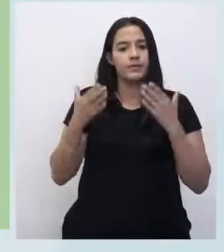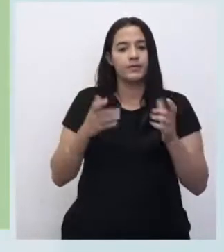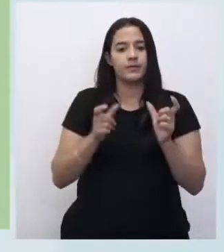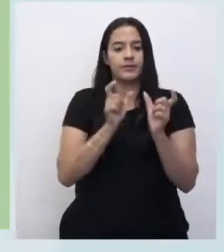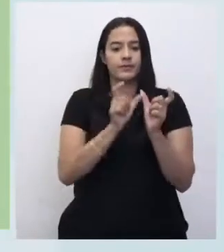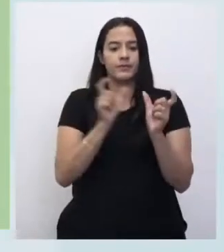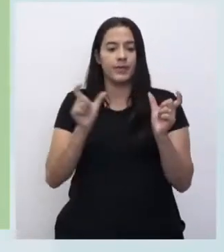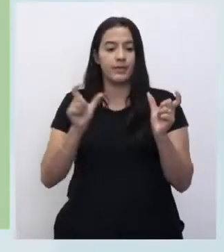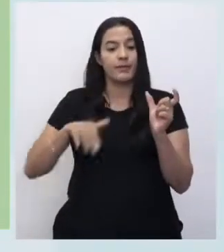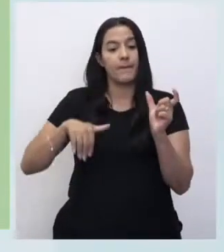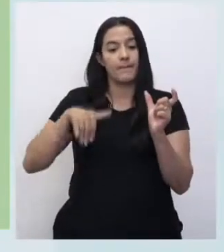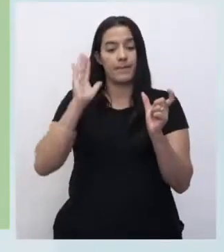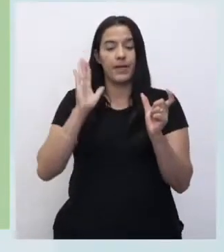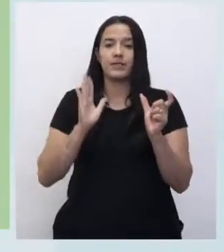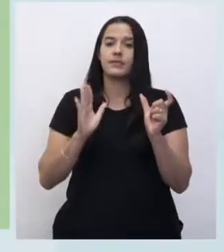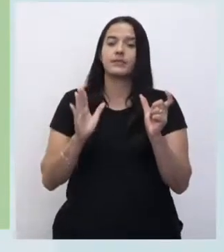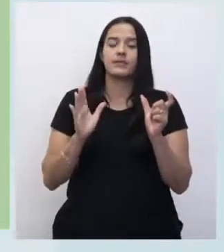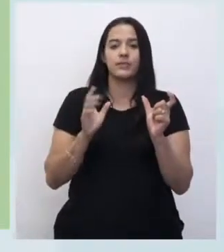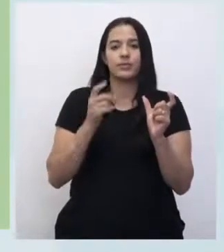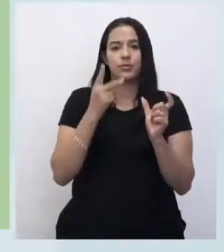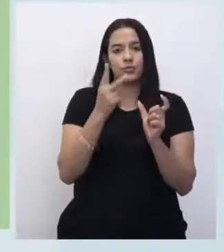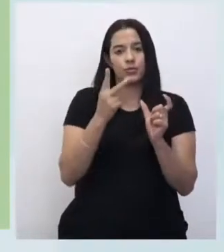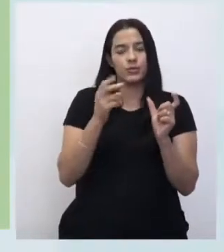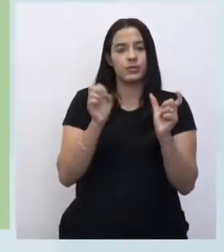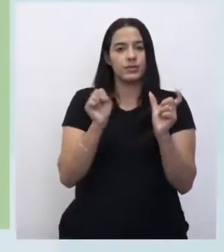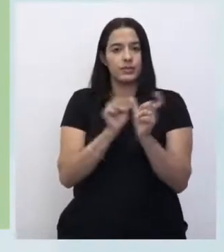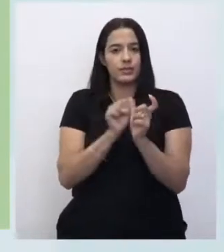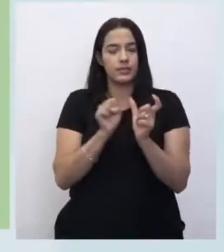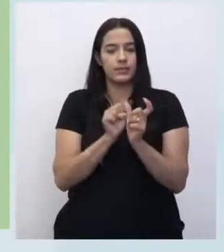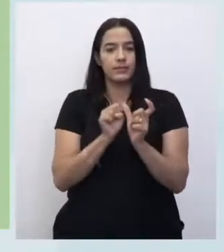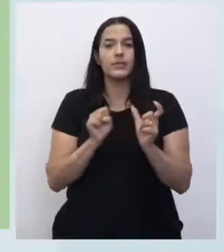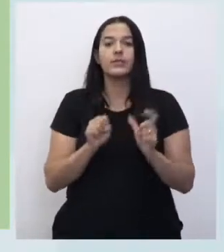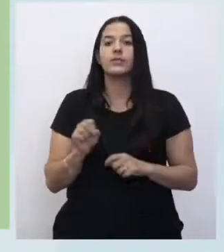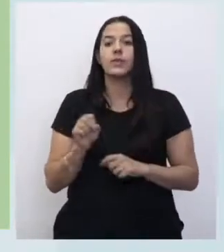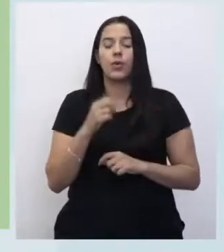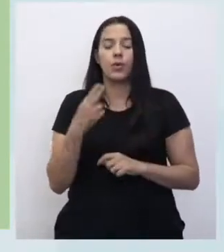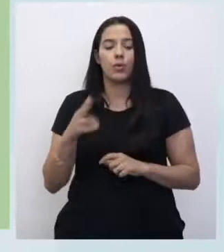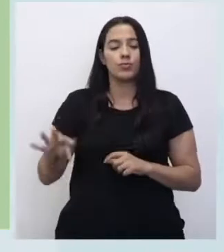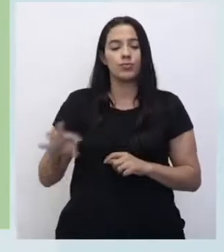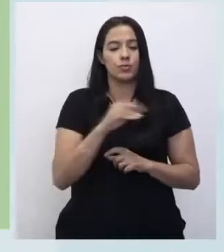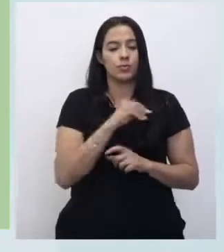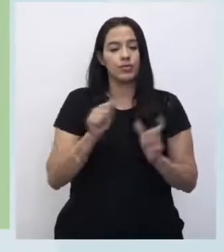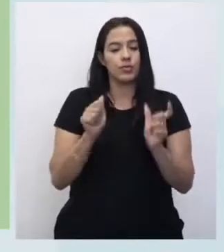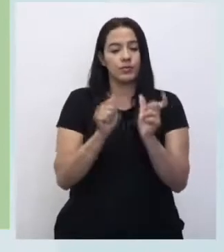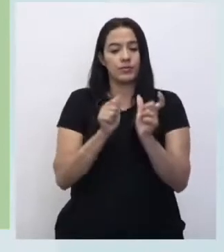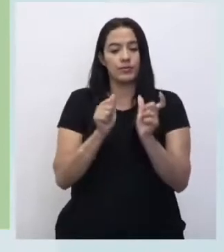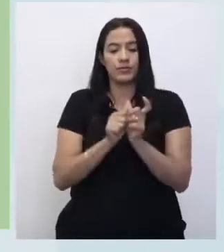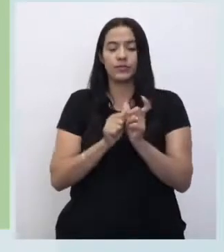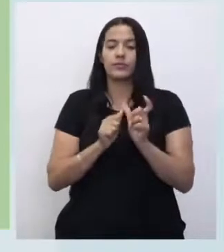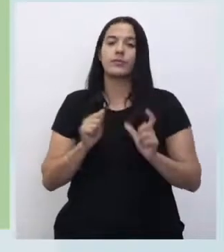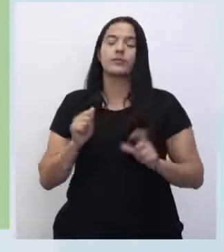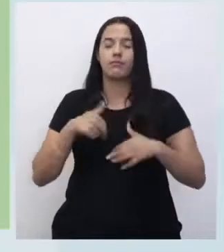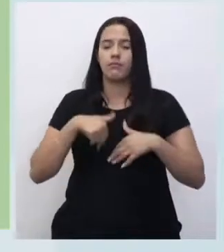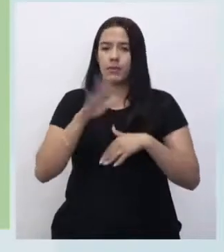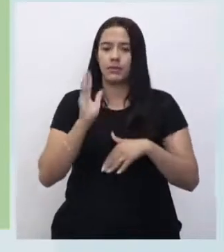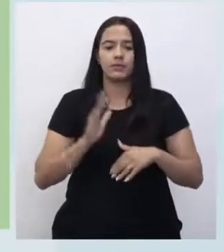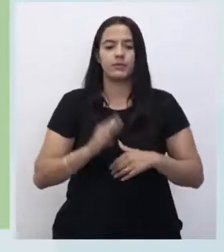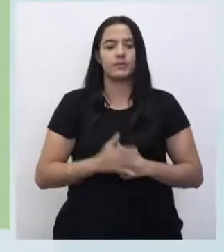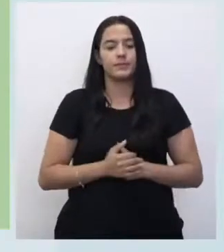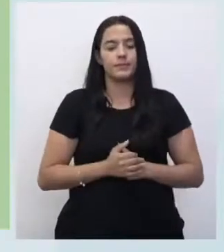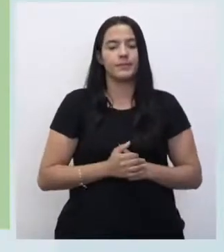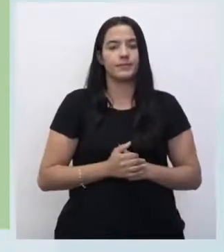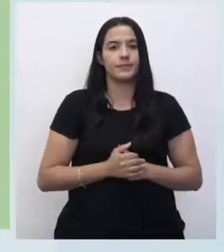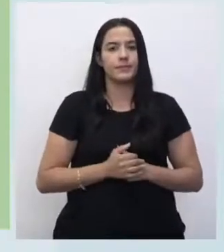mais de adjetivos com mais de 2 sílabas ou todos os adjetivos com 3 sílabas ou mais. Por exemplo,